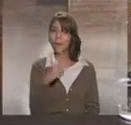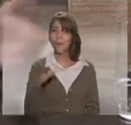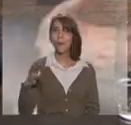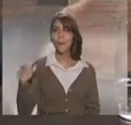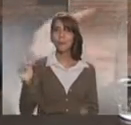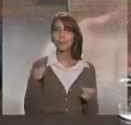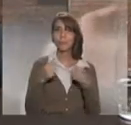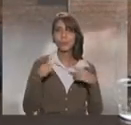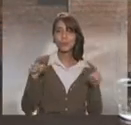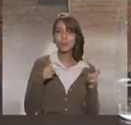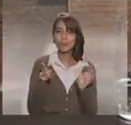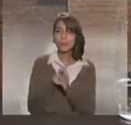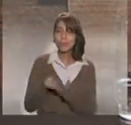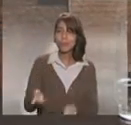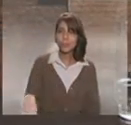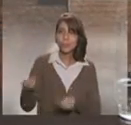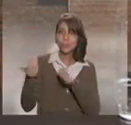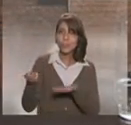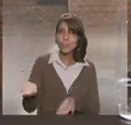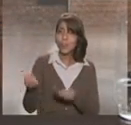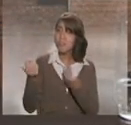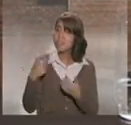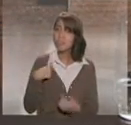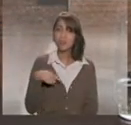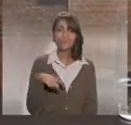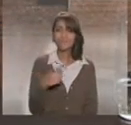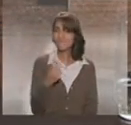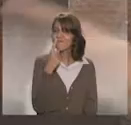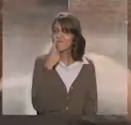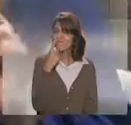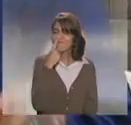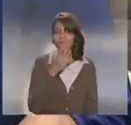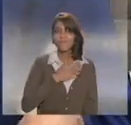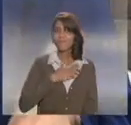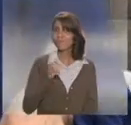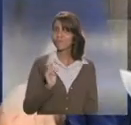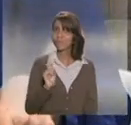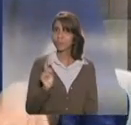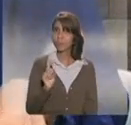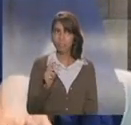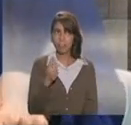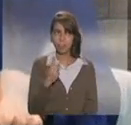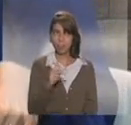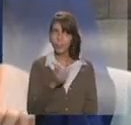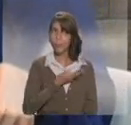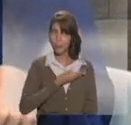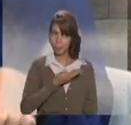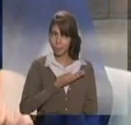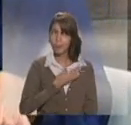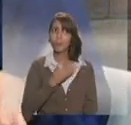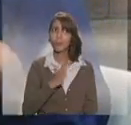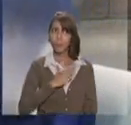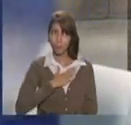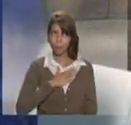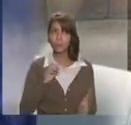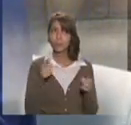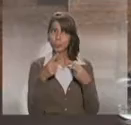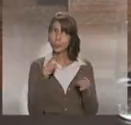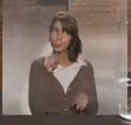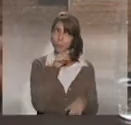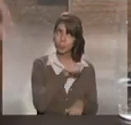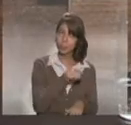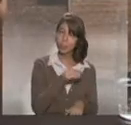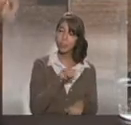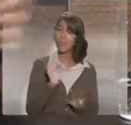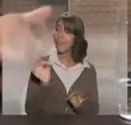jovial jovem com a qual eu não me identificava e os seus amigos provavelmente identificaram conseqüência nem se eu tinha essa